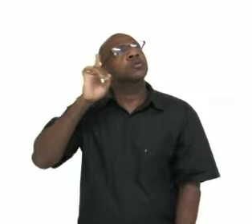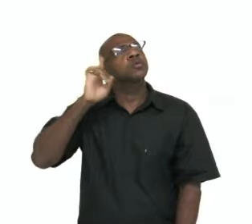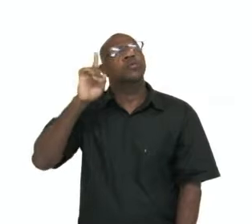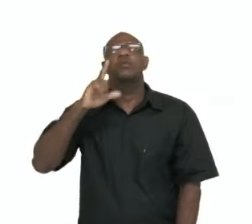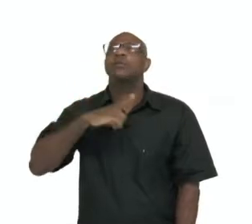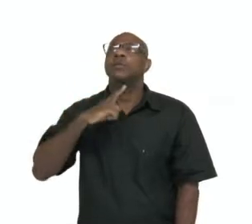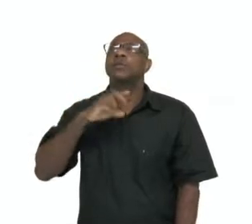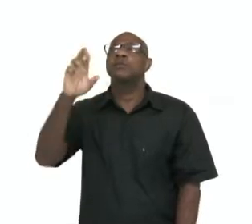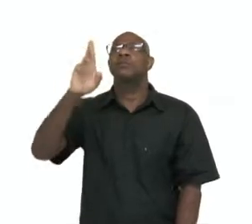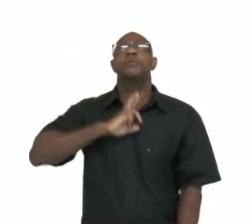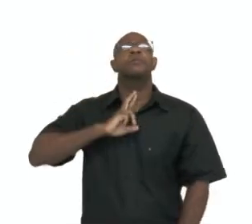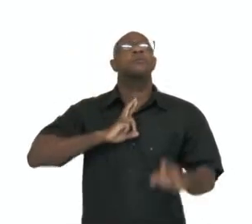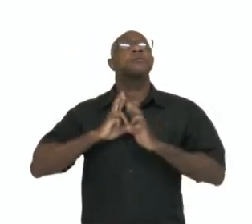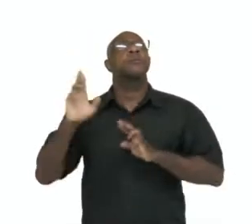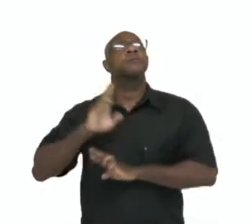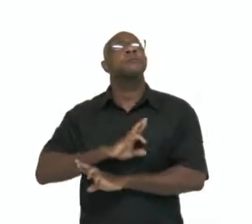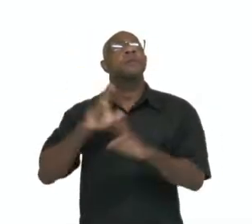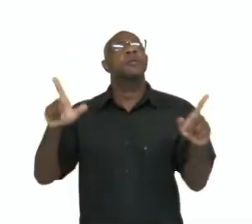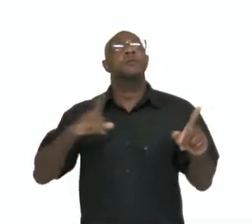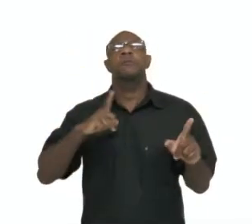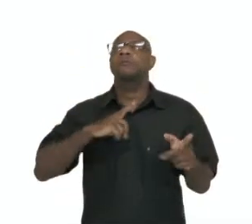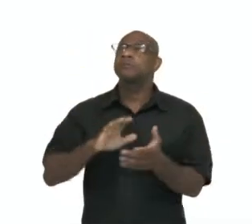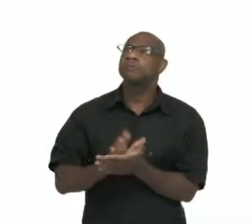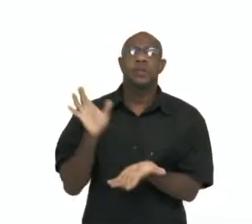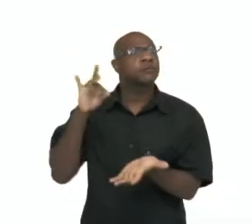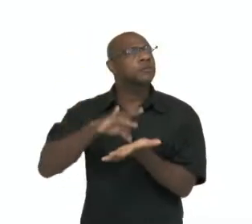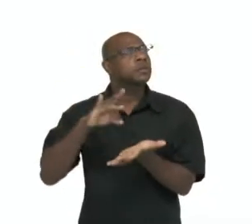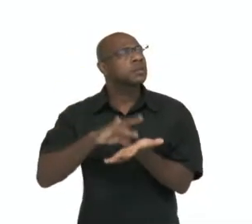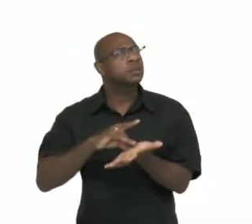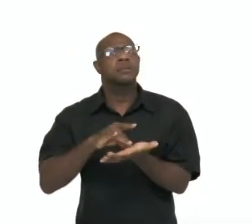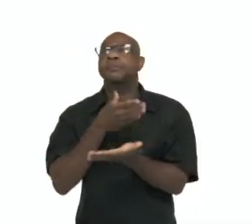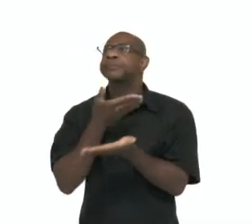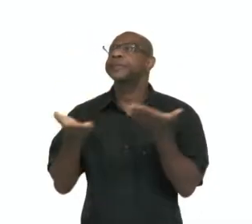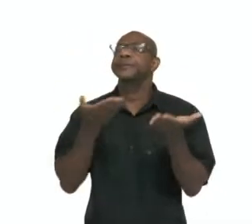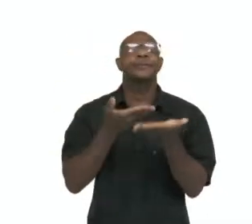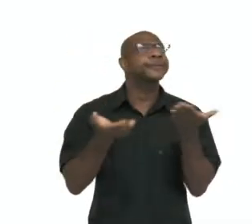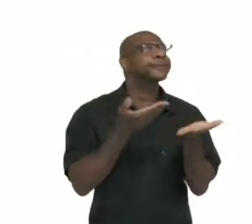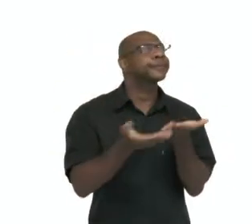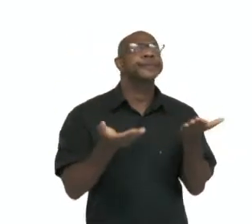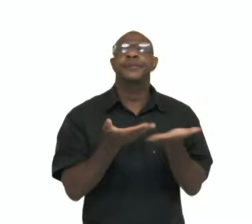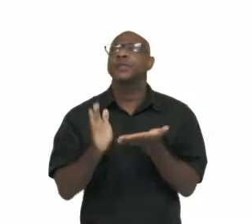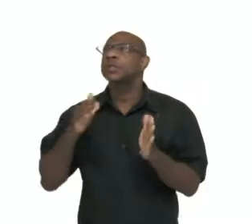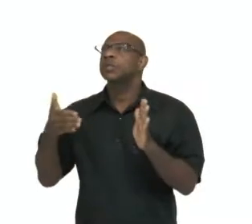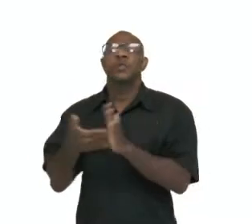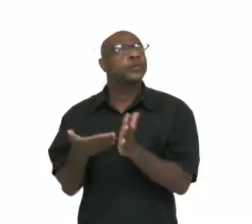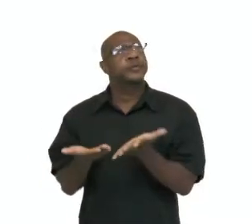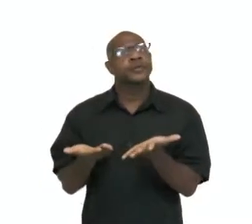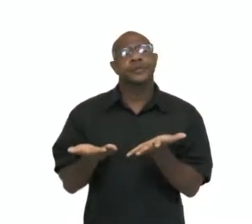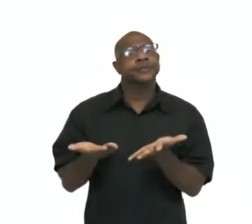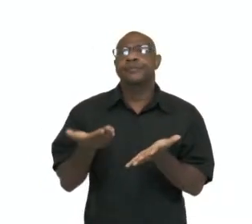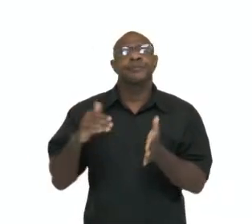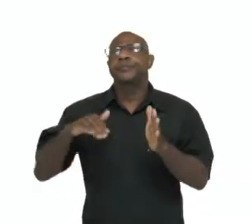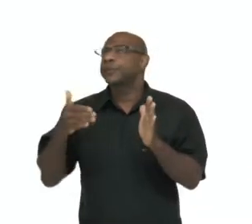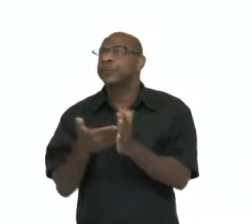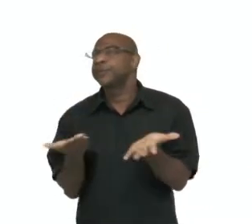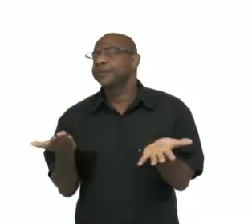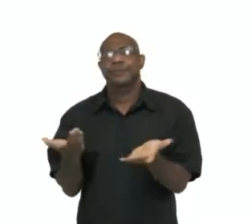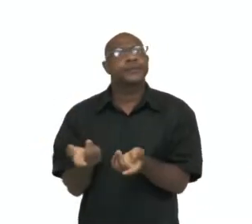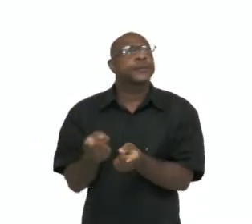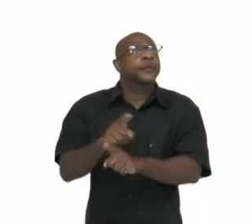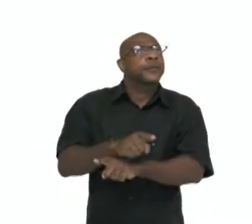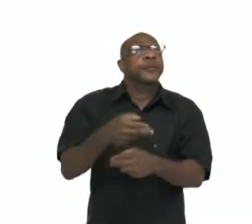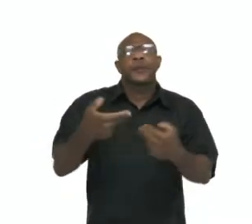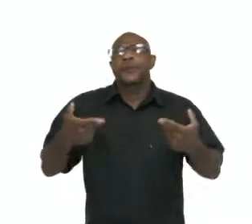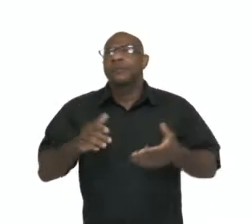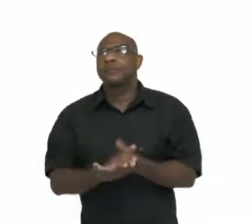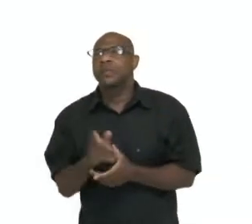uma resposta diferente. A verdade está perdida entre todas as contradições e os disparates. Quando